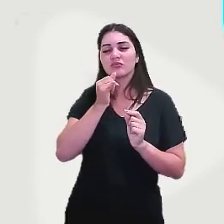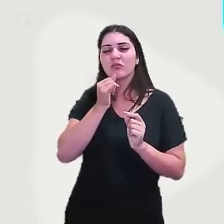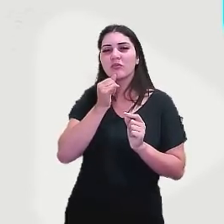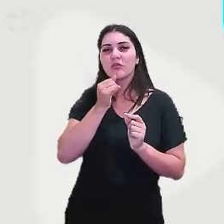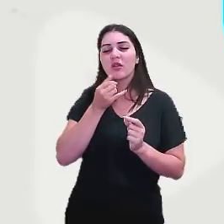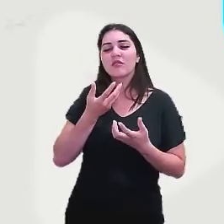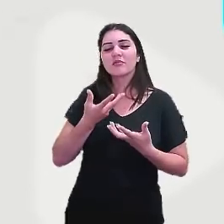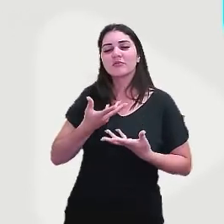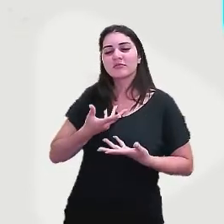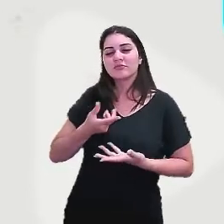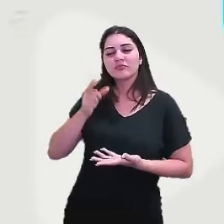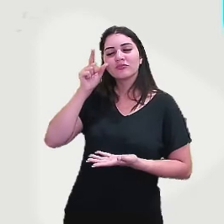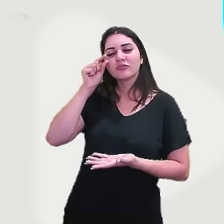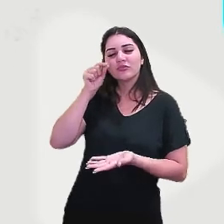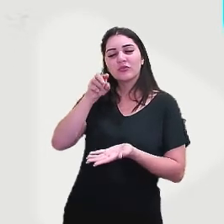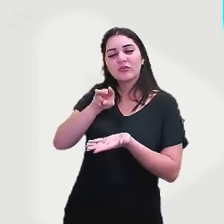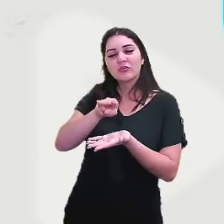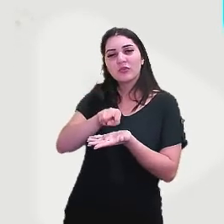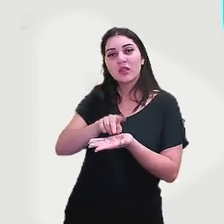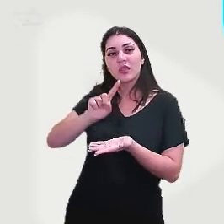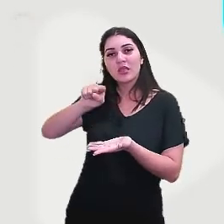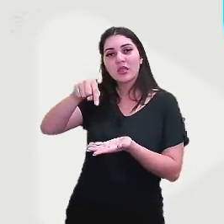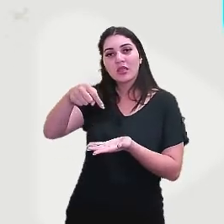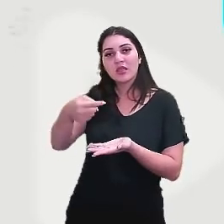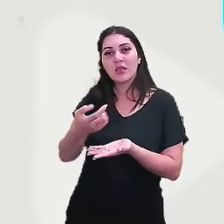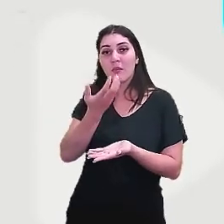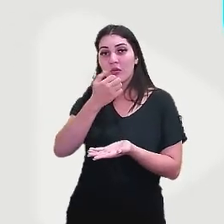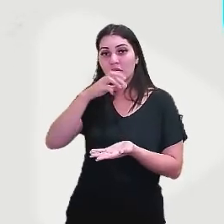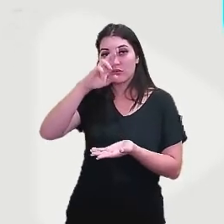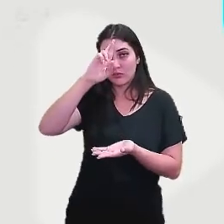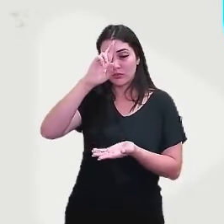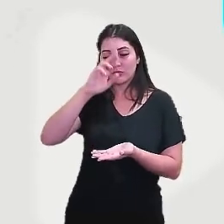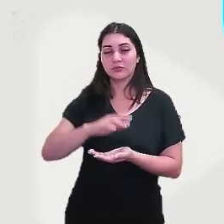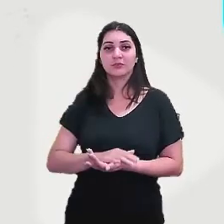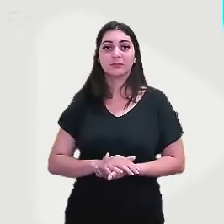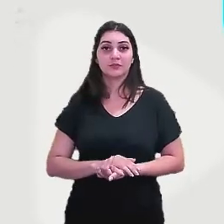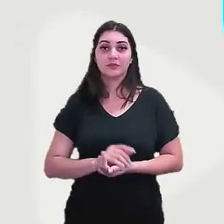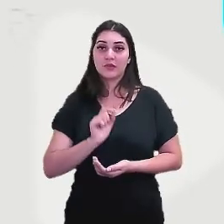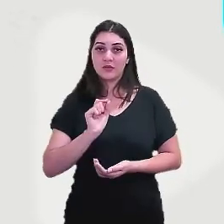C no primeiro quadrinho remete ao objeto, a cesta.